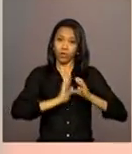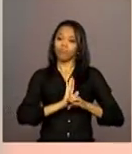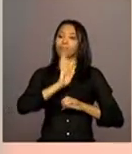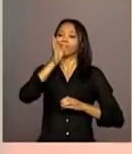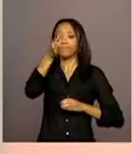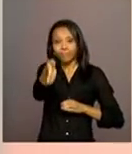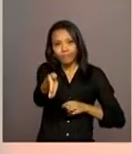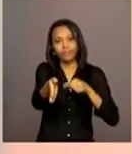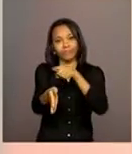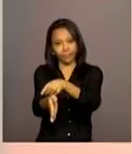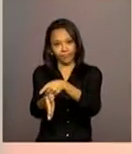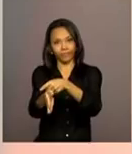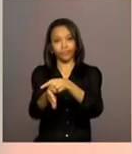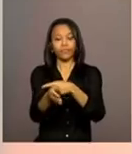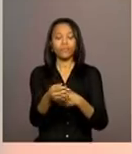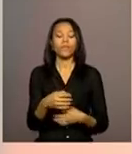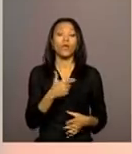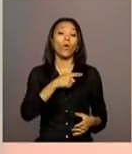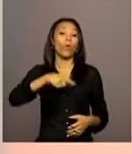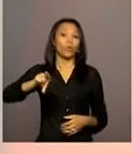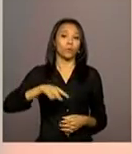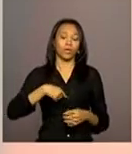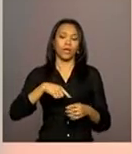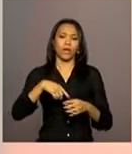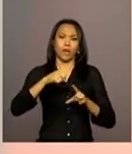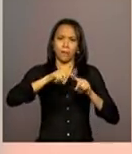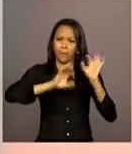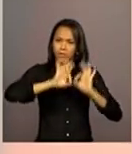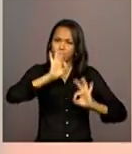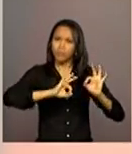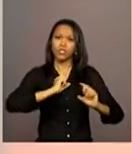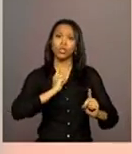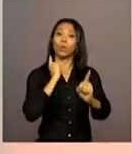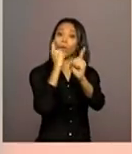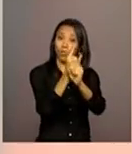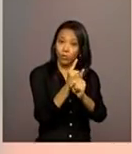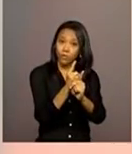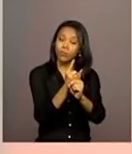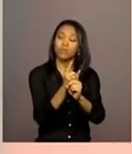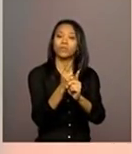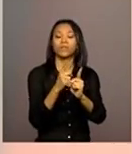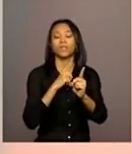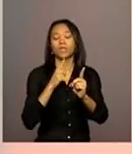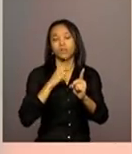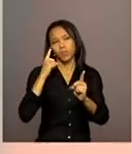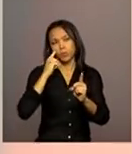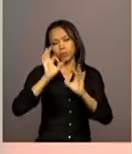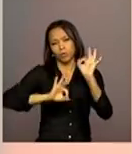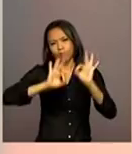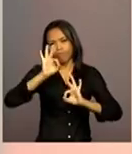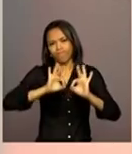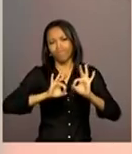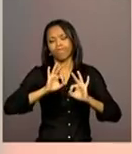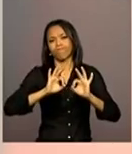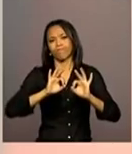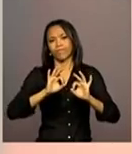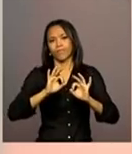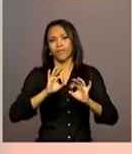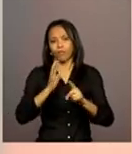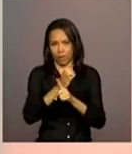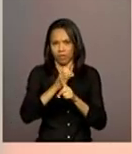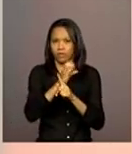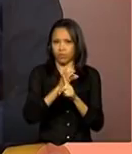planejamento de encontros né Nós temos previsão de encontros pela